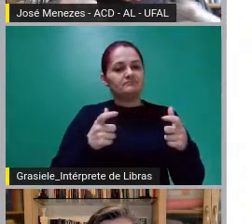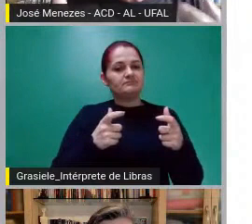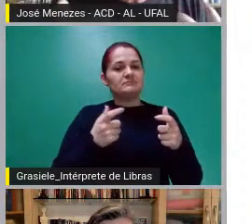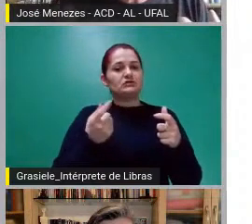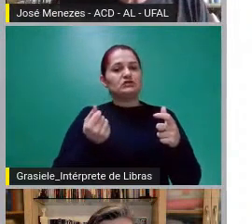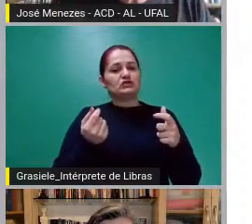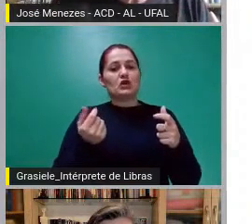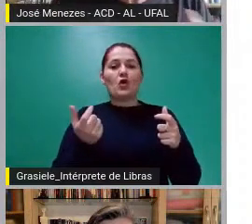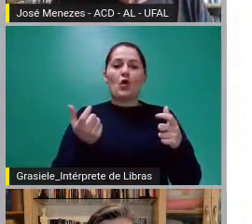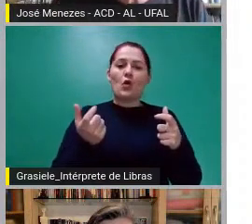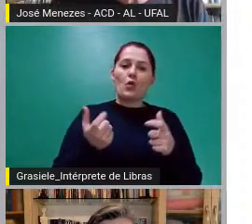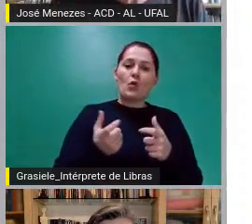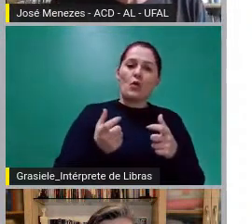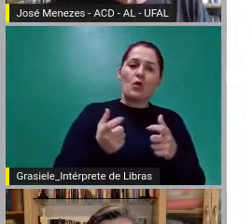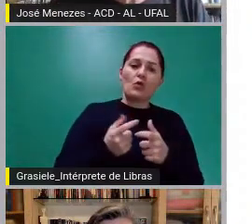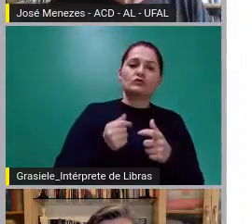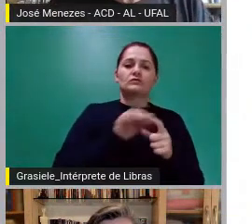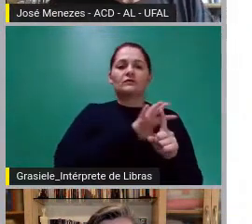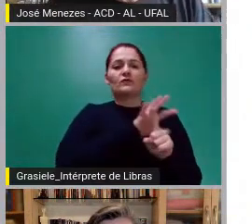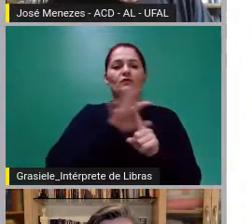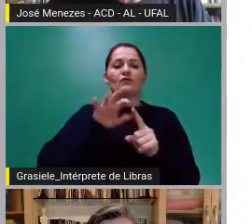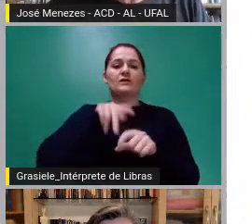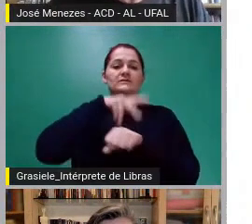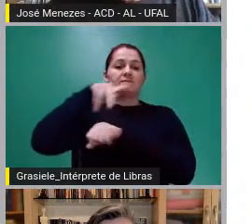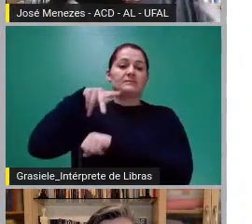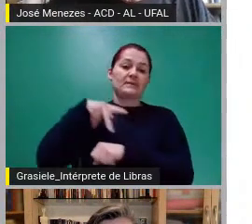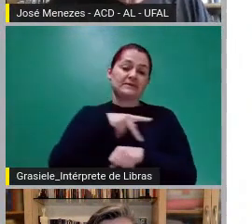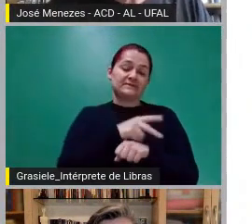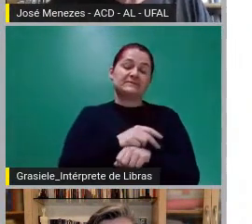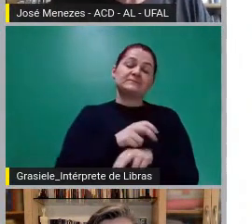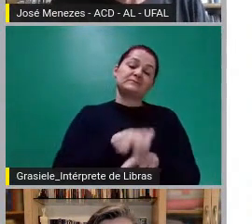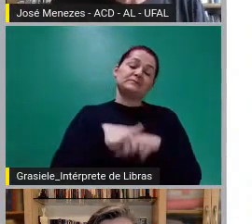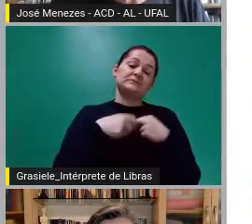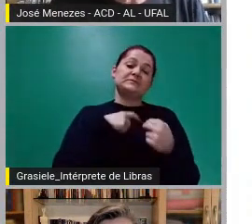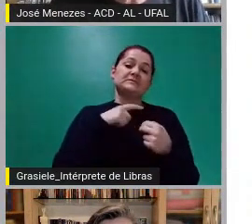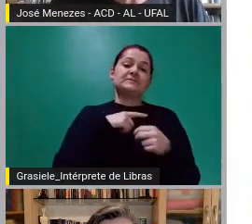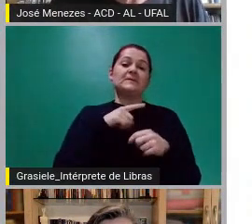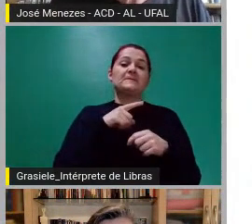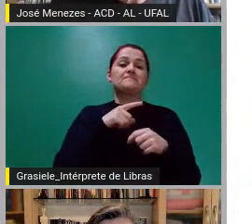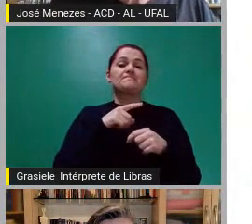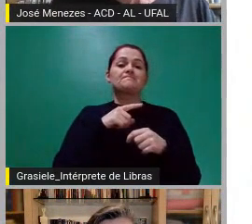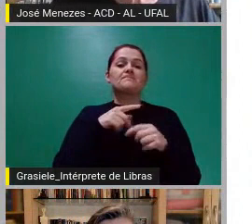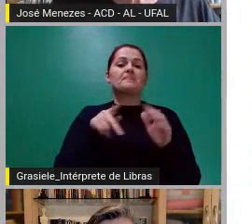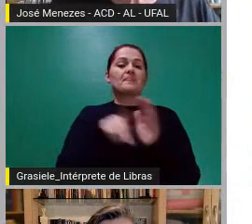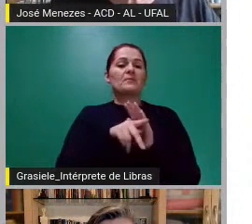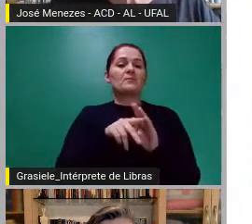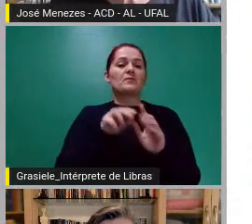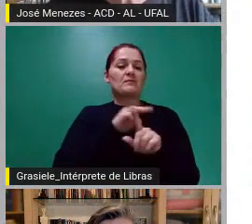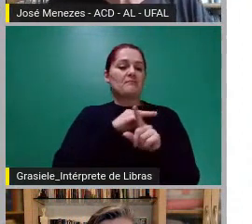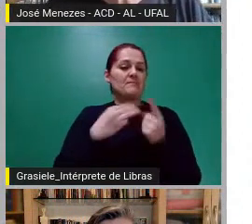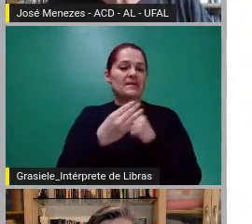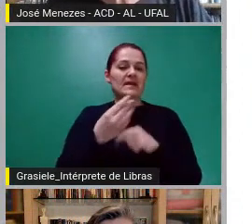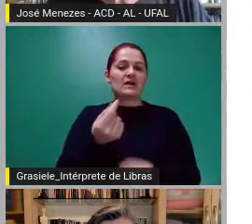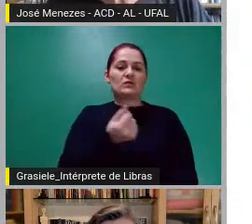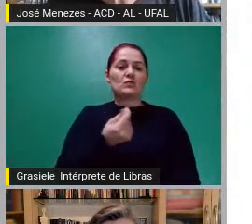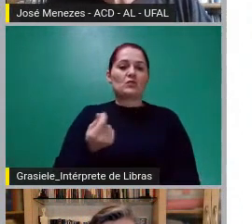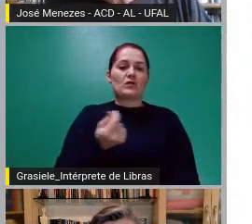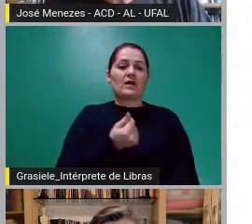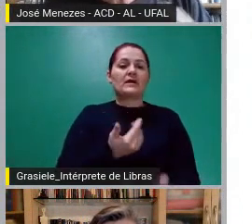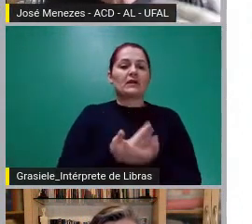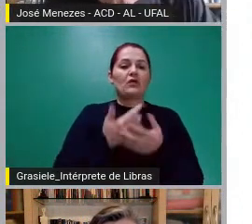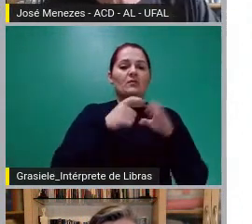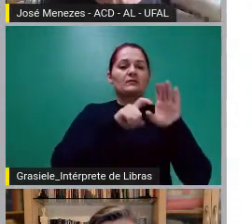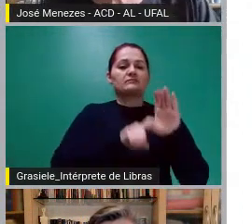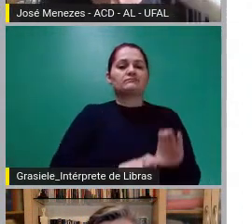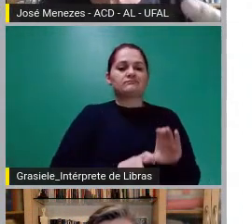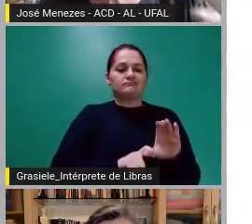Então, esse euromercado de moedas é por onde se dá o processo de endividamento. Essa grande expansão do capital inativo,